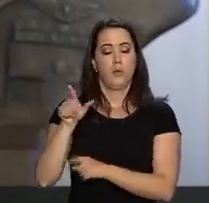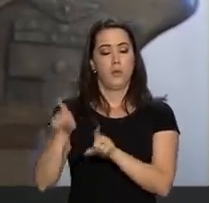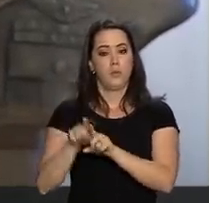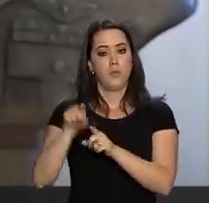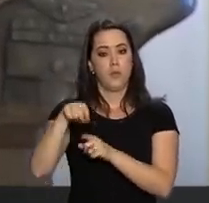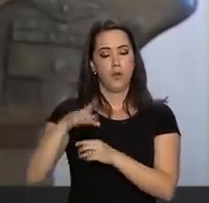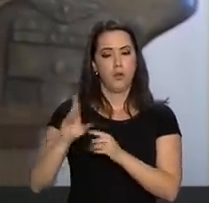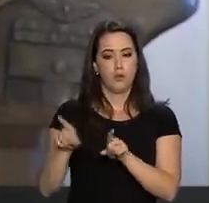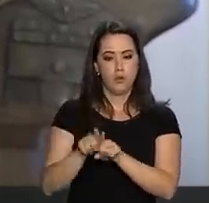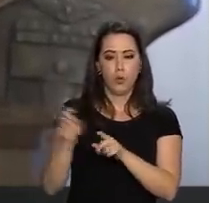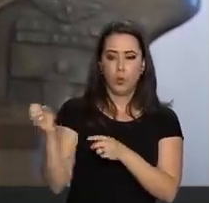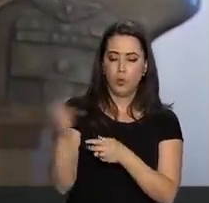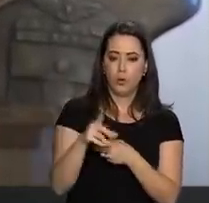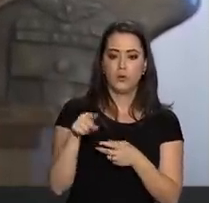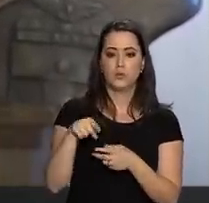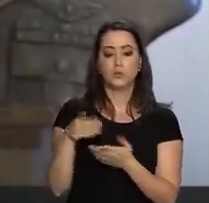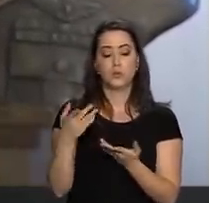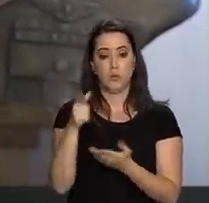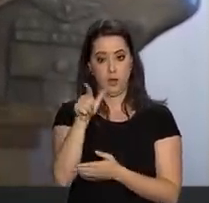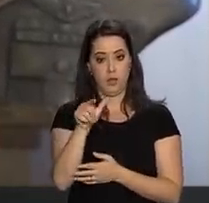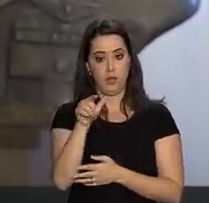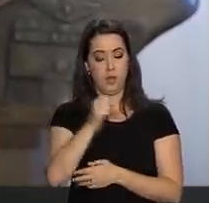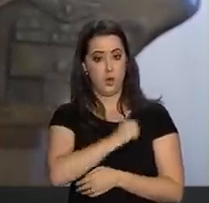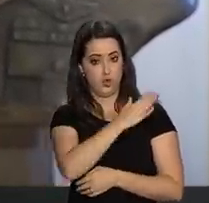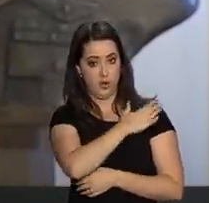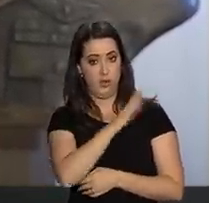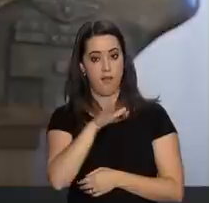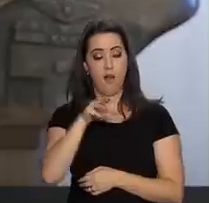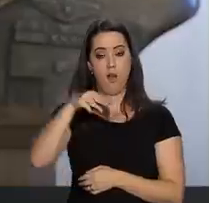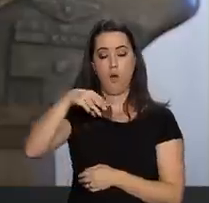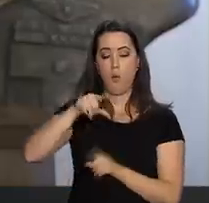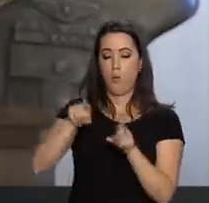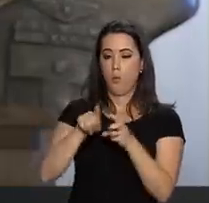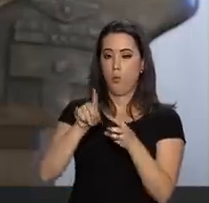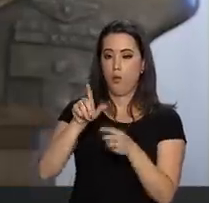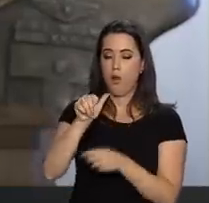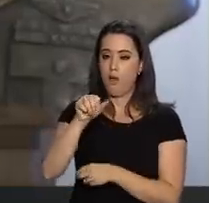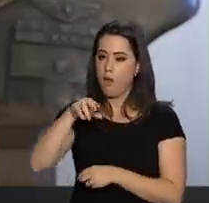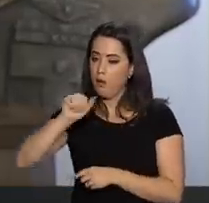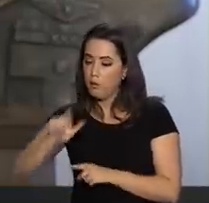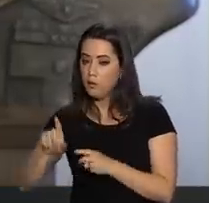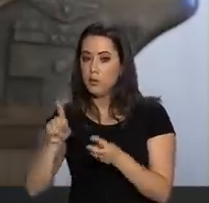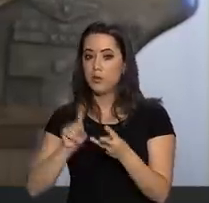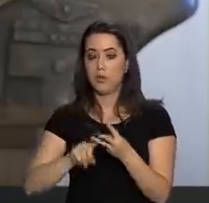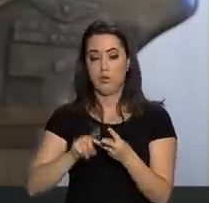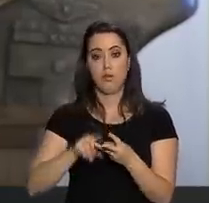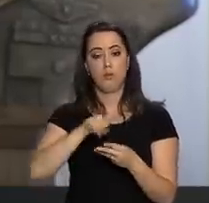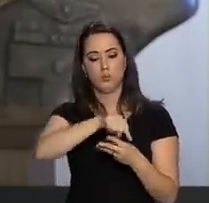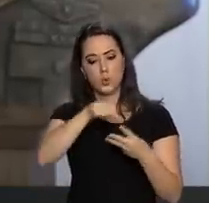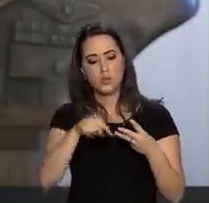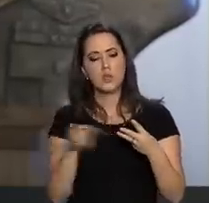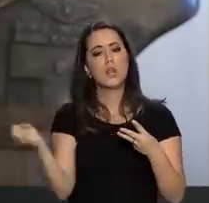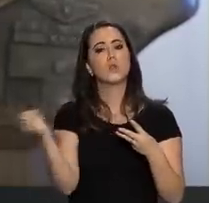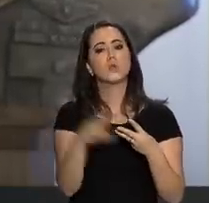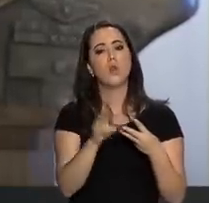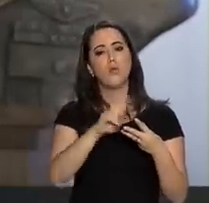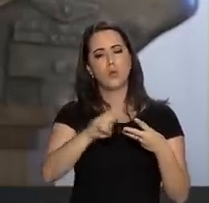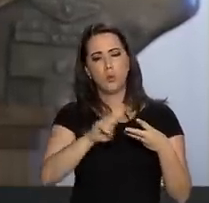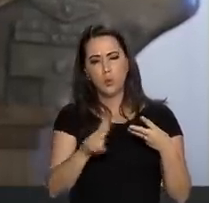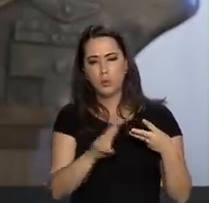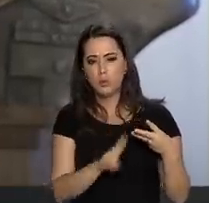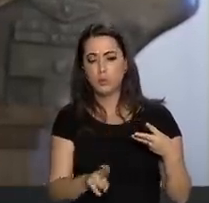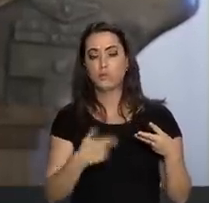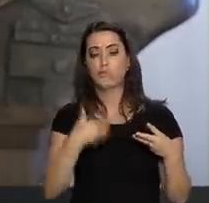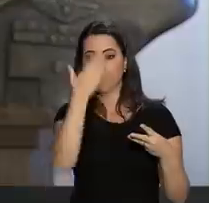Pujol, parabéns pelo aniversário de hoje, comandante do Exército, e o brigadeiro Bermudes, da Força Aérea.